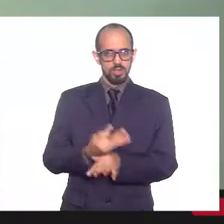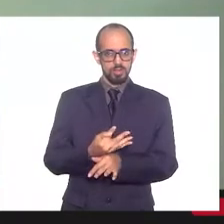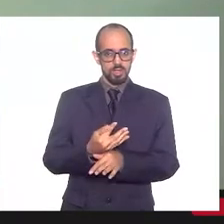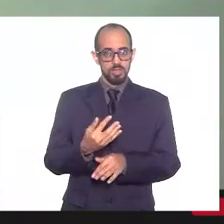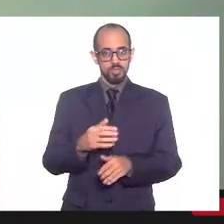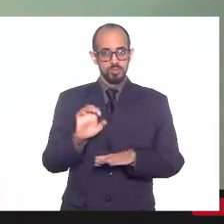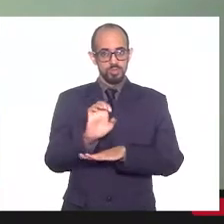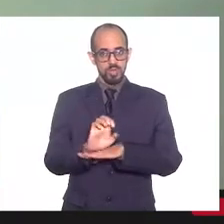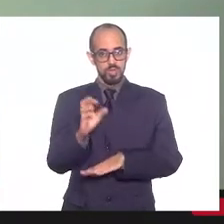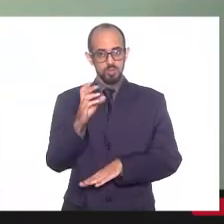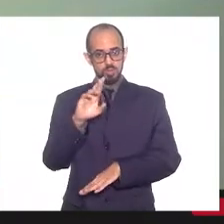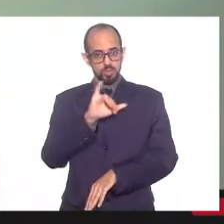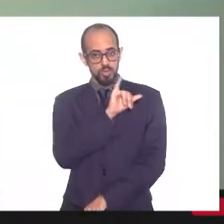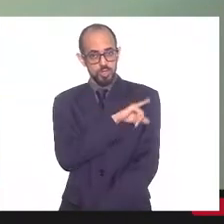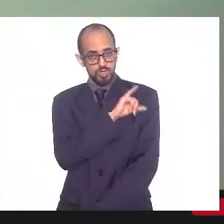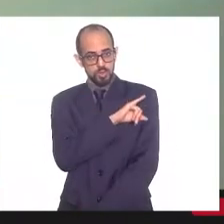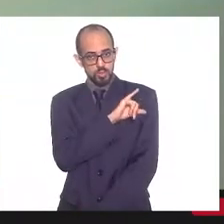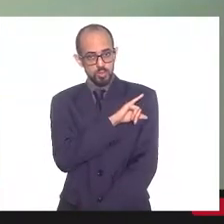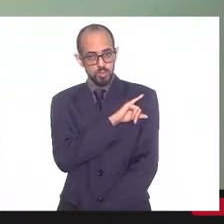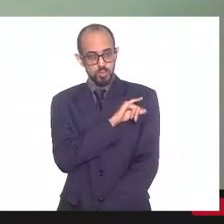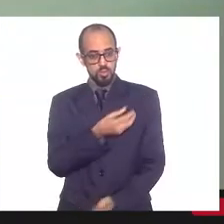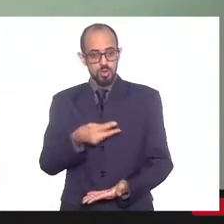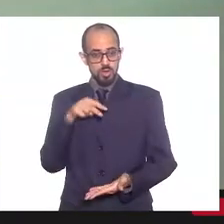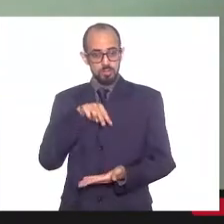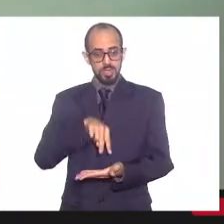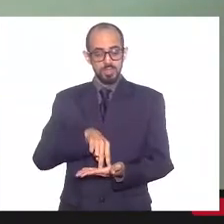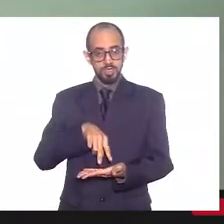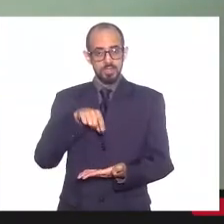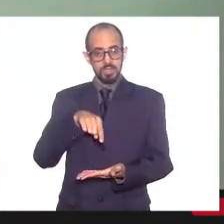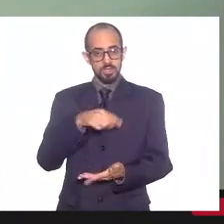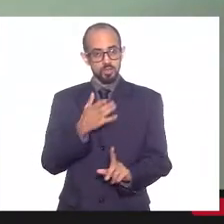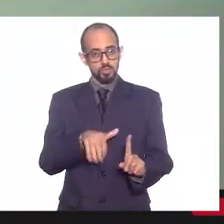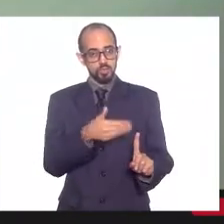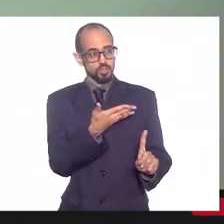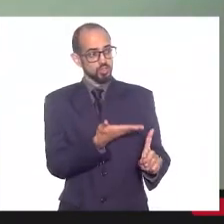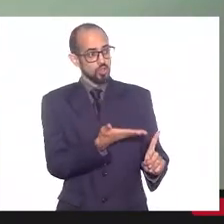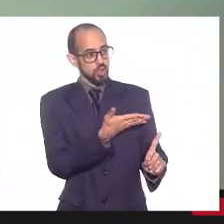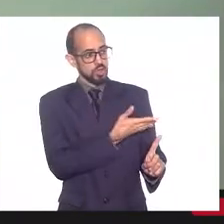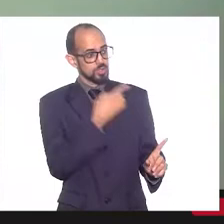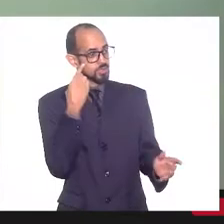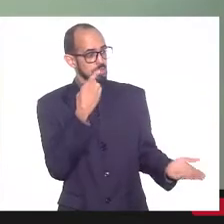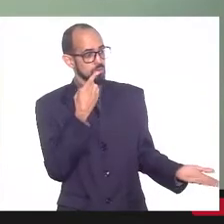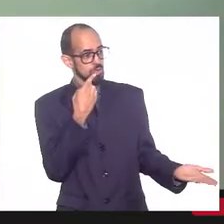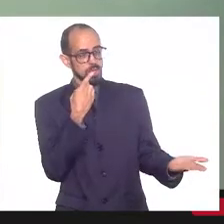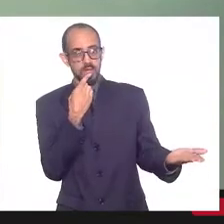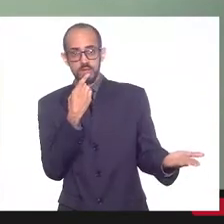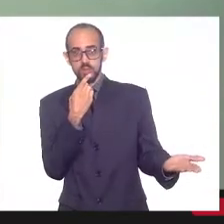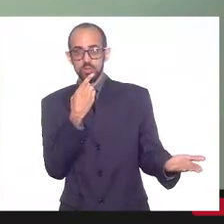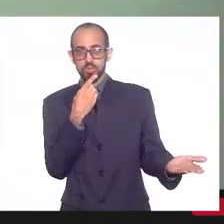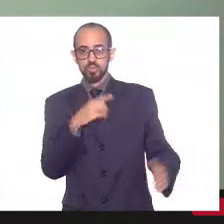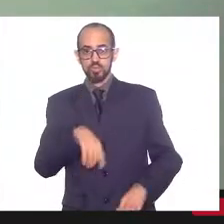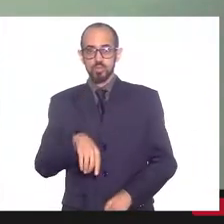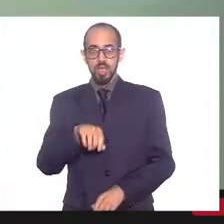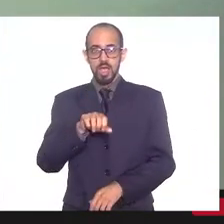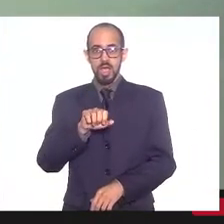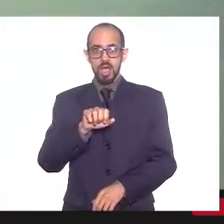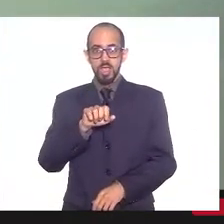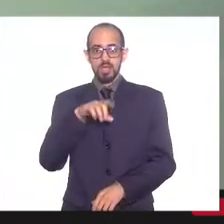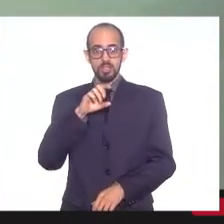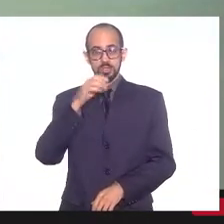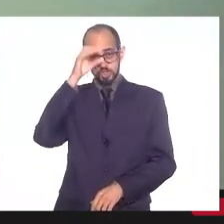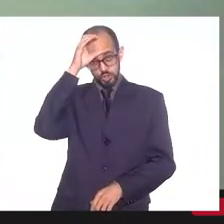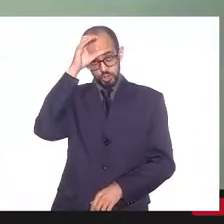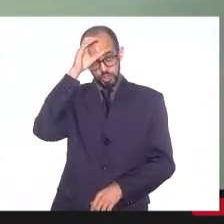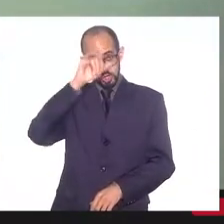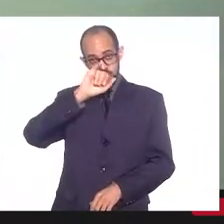de Janeiro, e contando com a presença dos excelentíssimos senhores e senhoras deputados. Deputada Tia